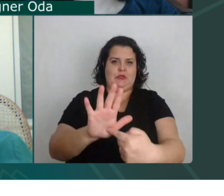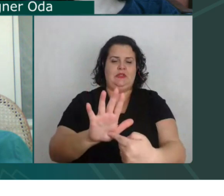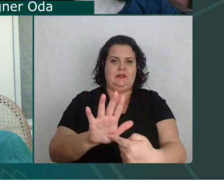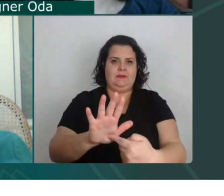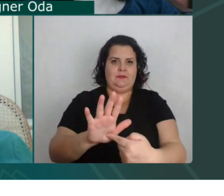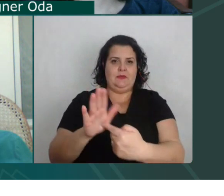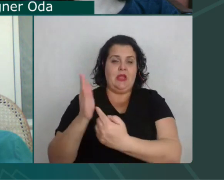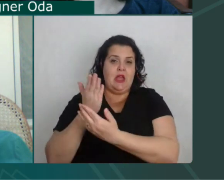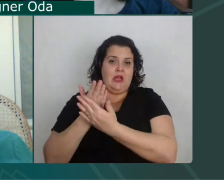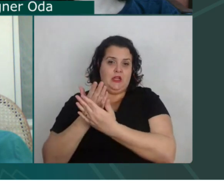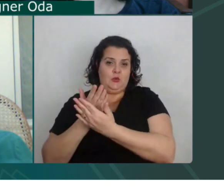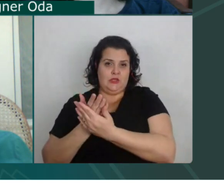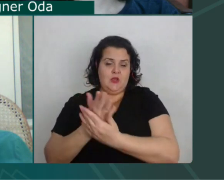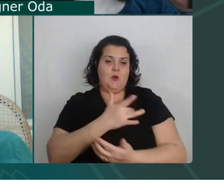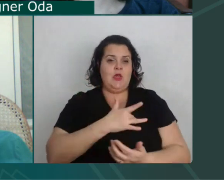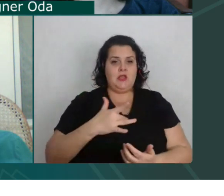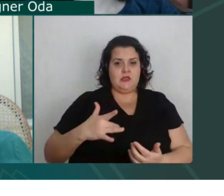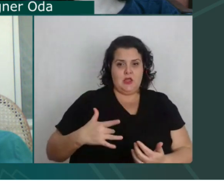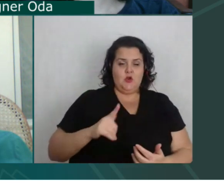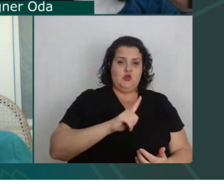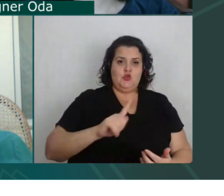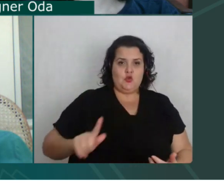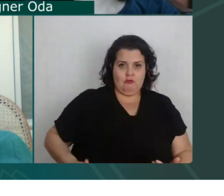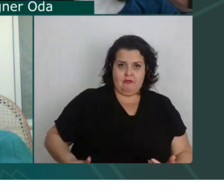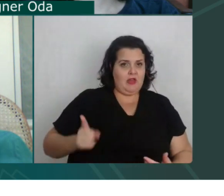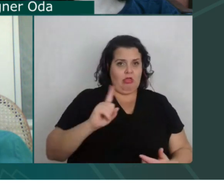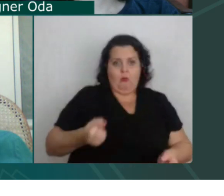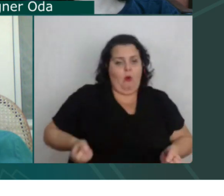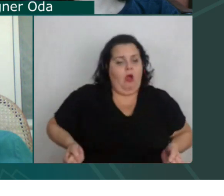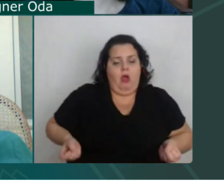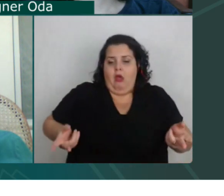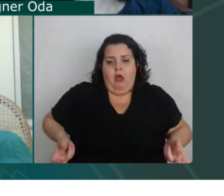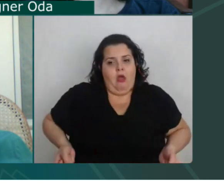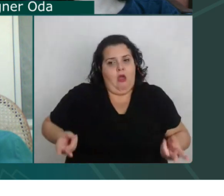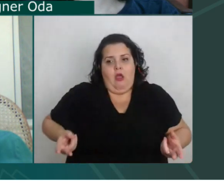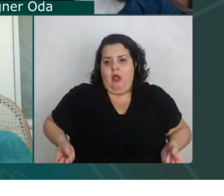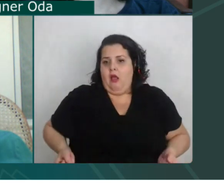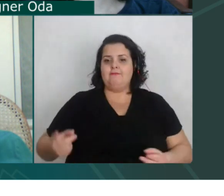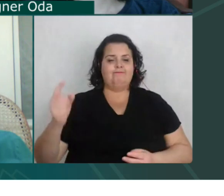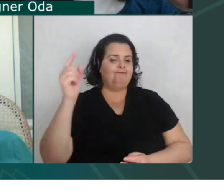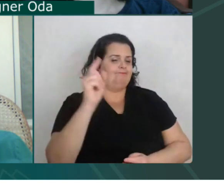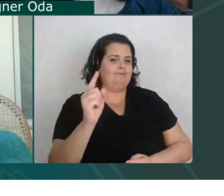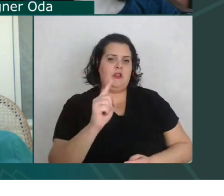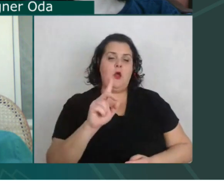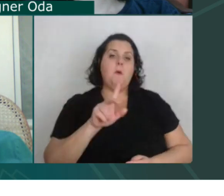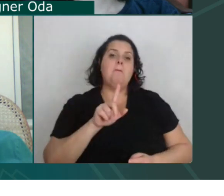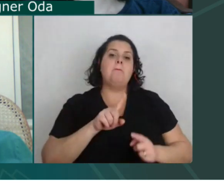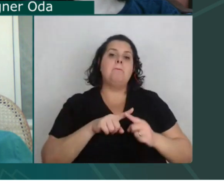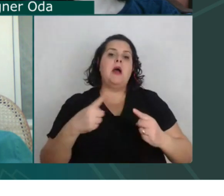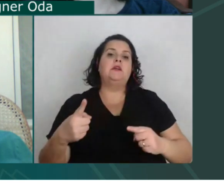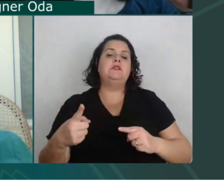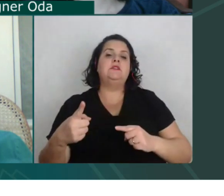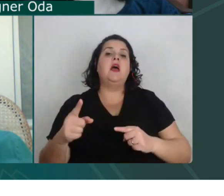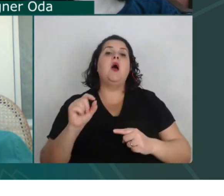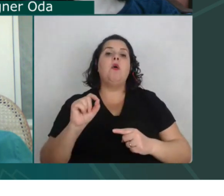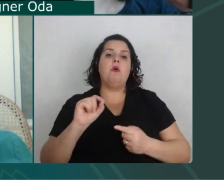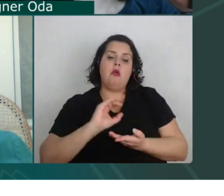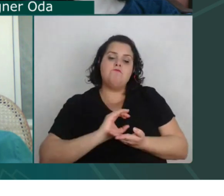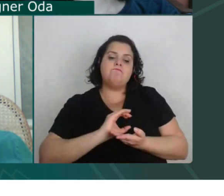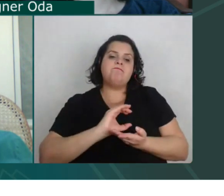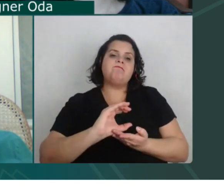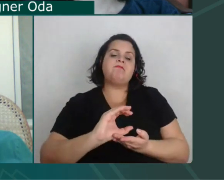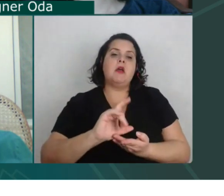novamente, não são despesas, mas são investimentos na dignidade da nossa nação. Desta forma, eu